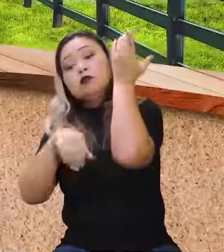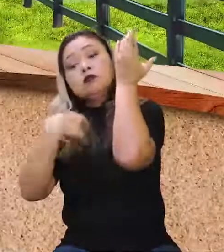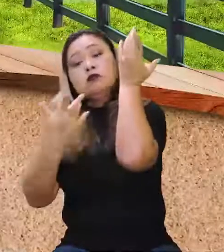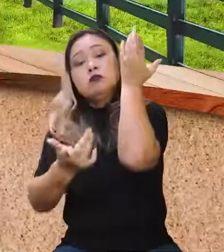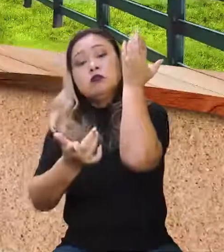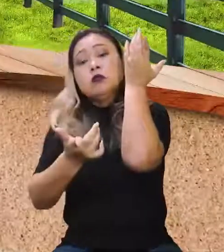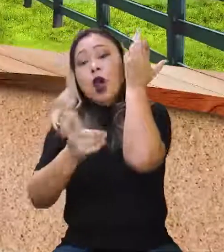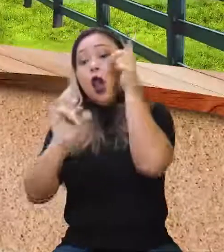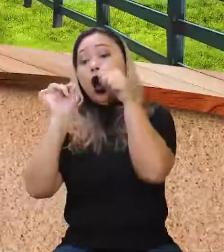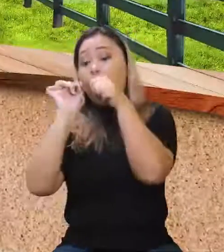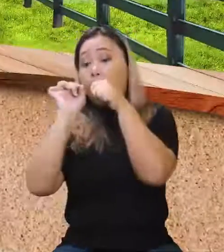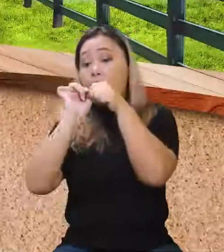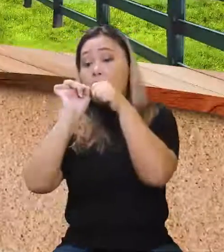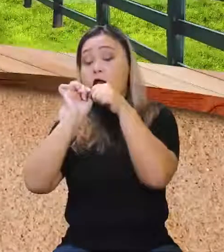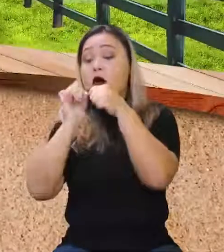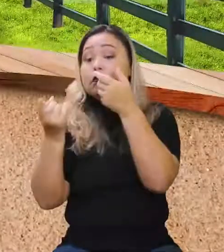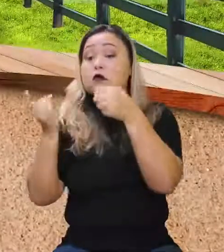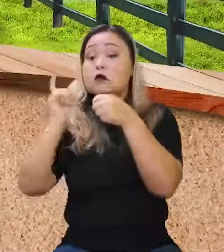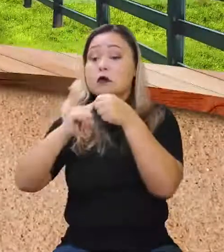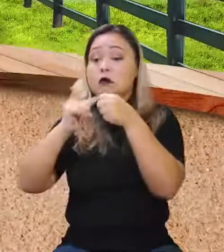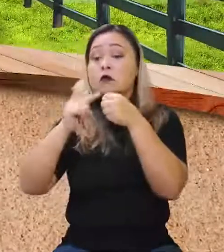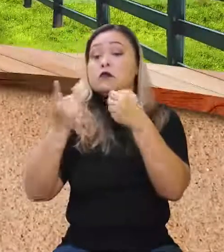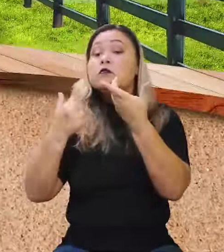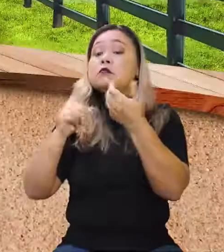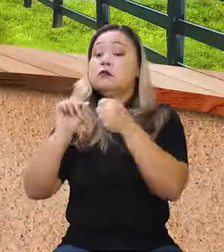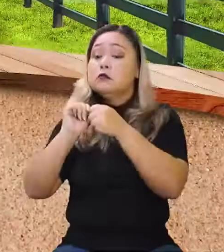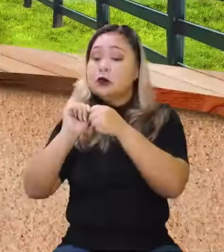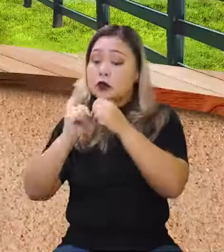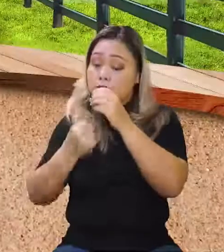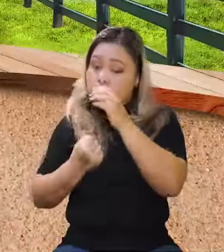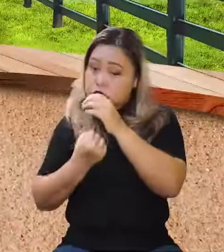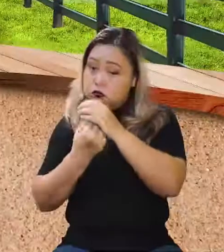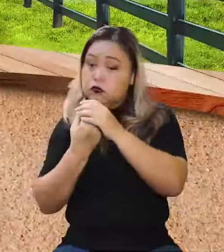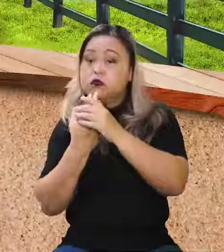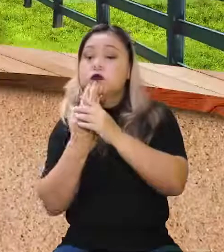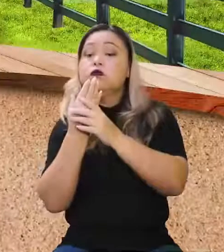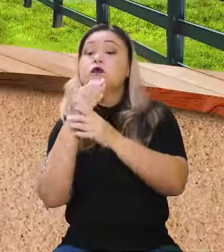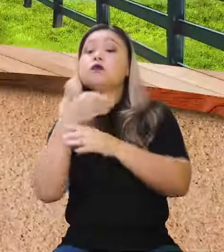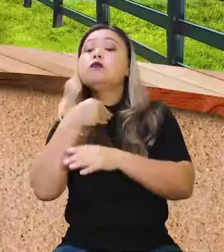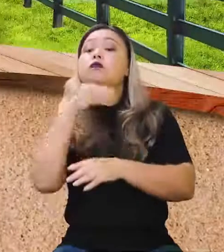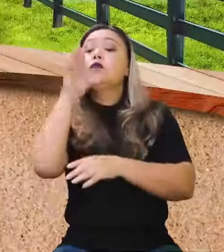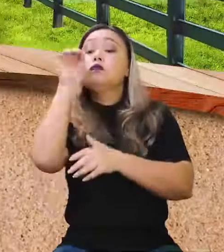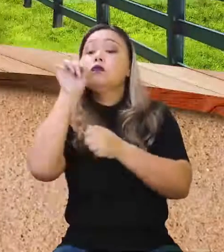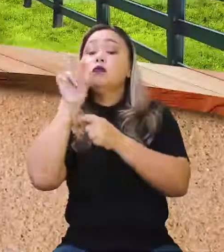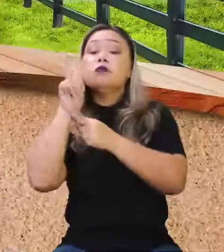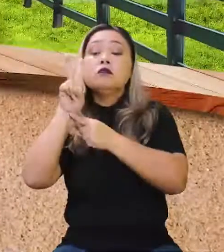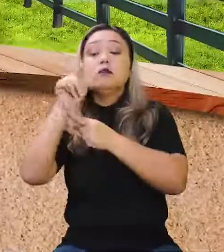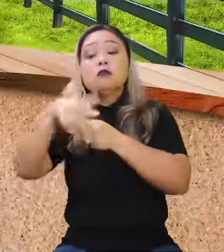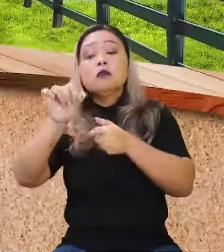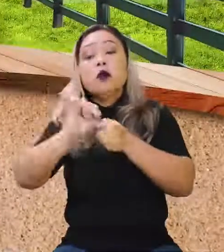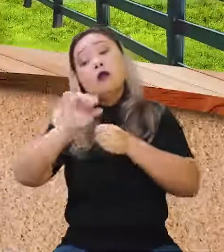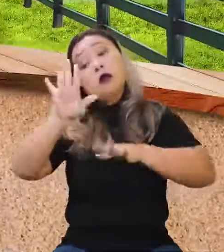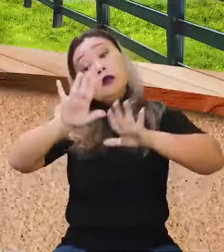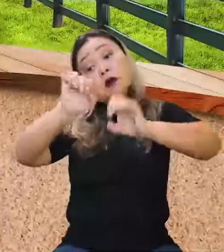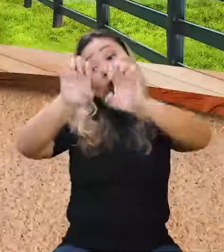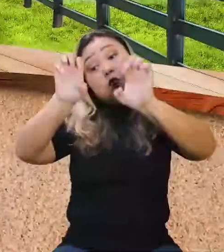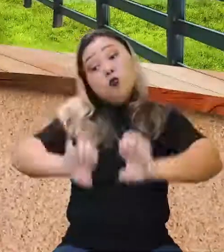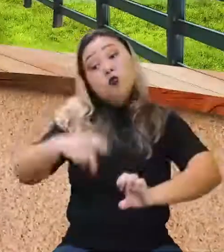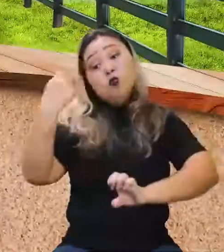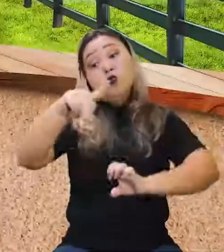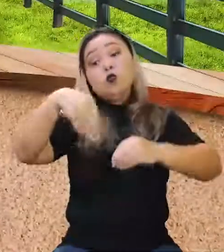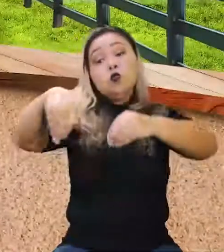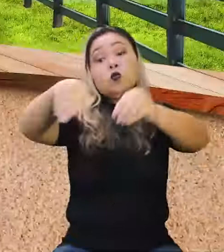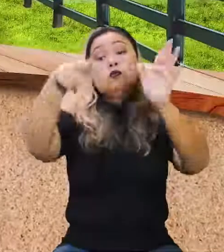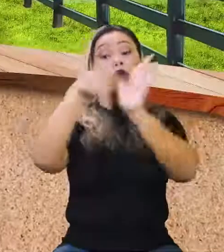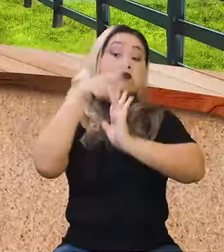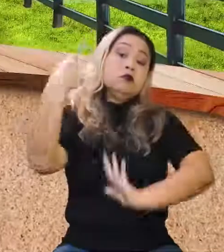poder fazer reposição de um determinado plantel, vai depender de toda a estrutura que você tem aí no seu sítio, na